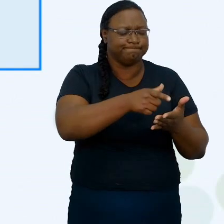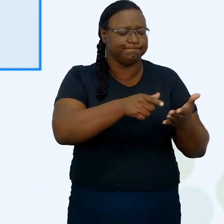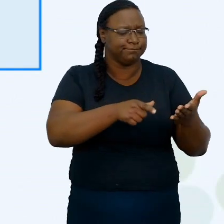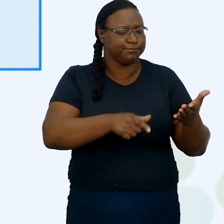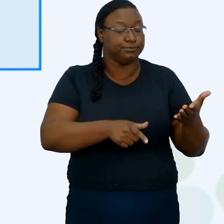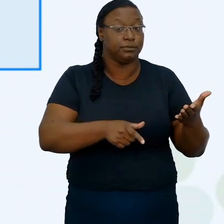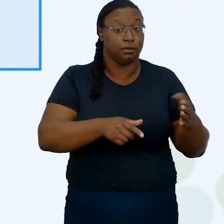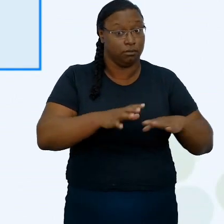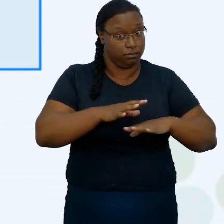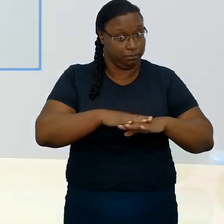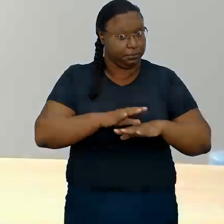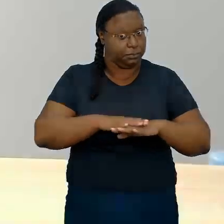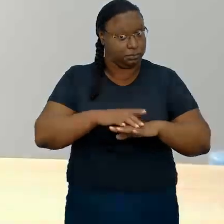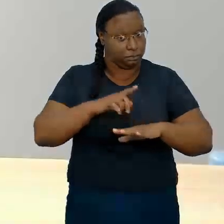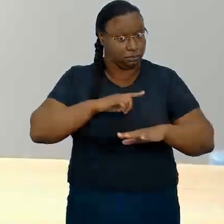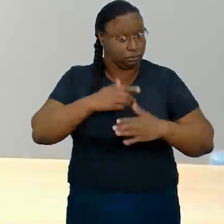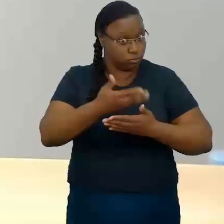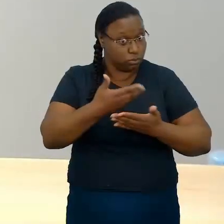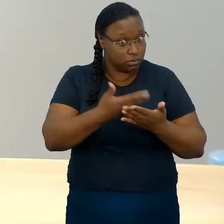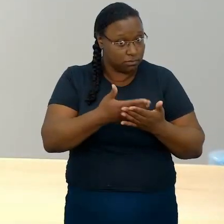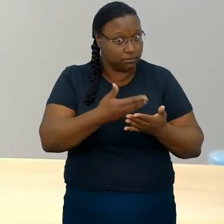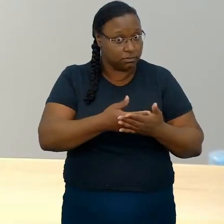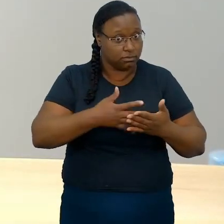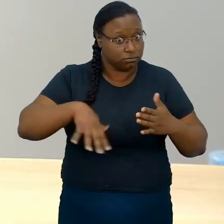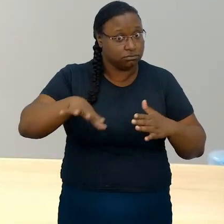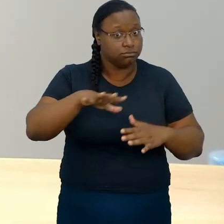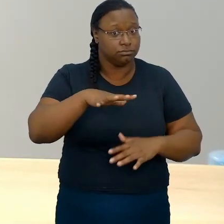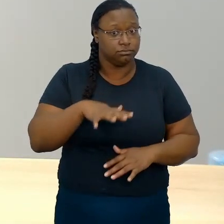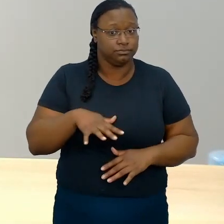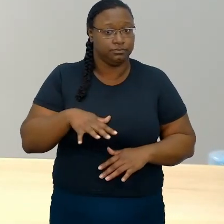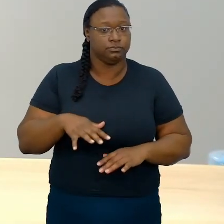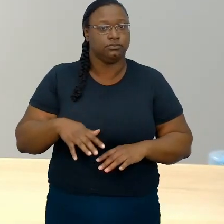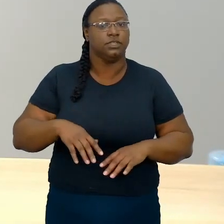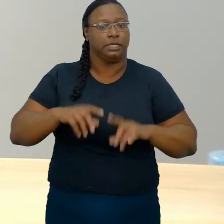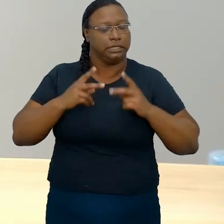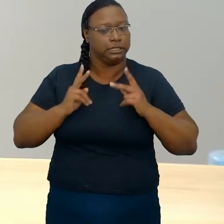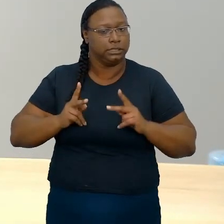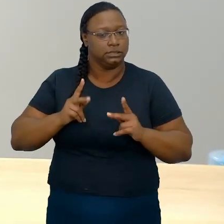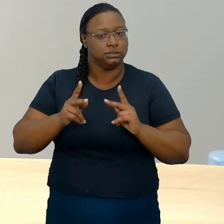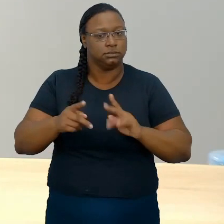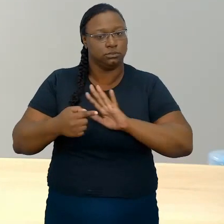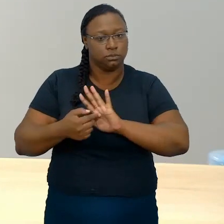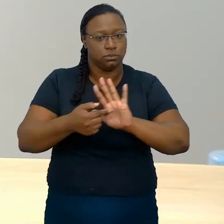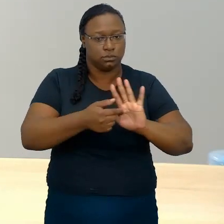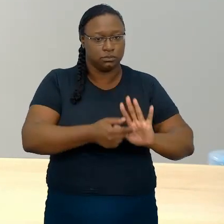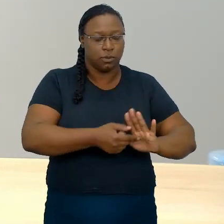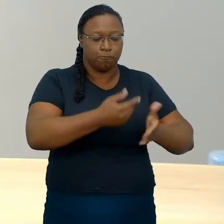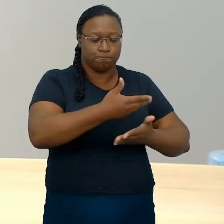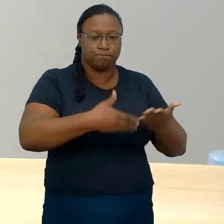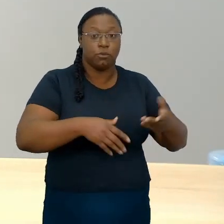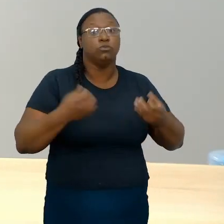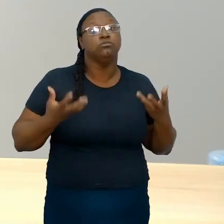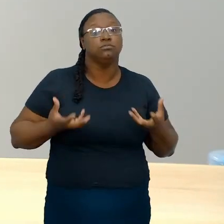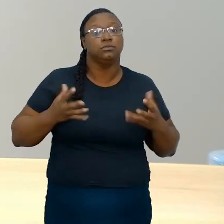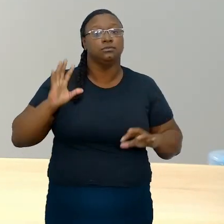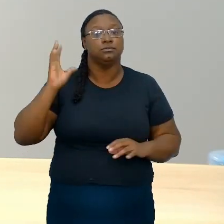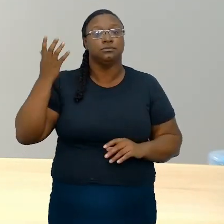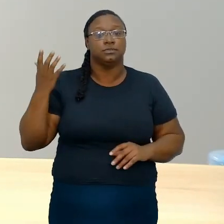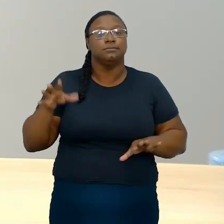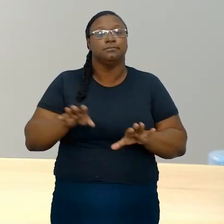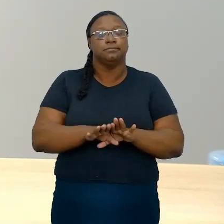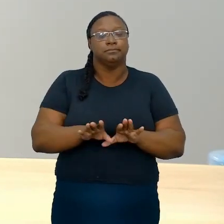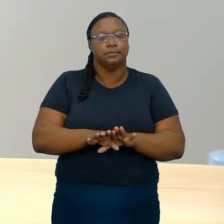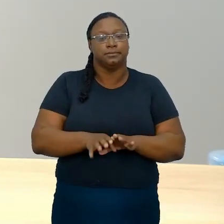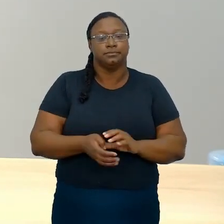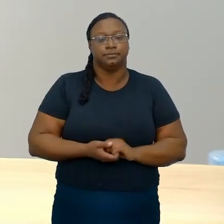as atividades. E a maioria delas aparece a proposta de utilização do diário de bordo. Vai lá,